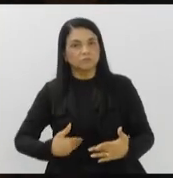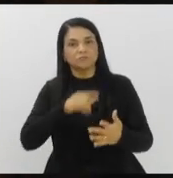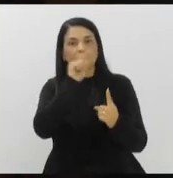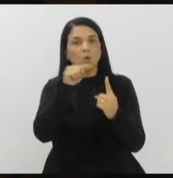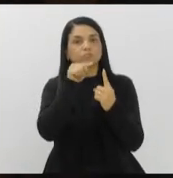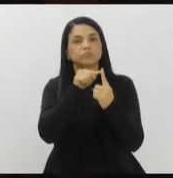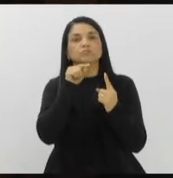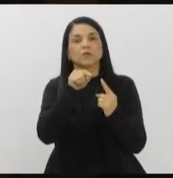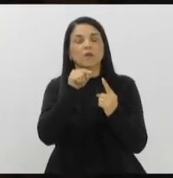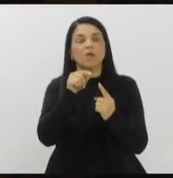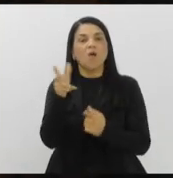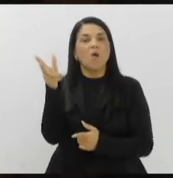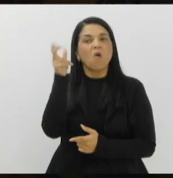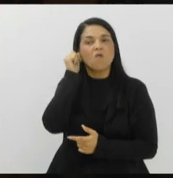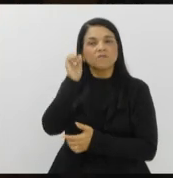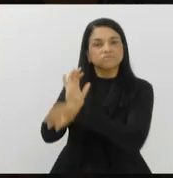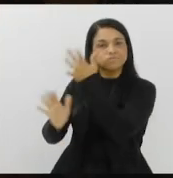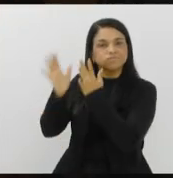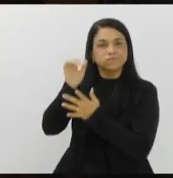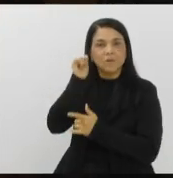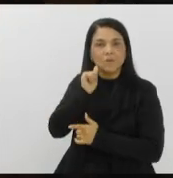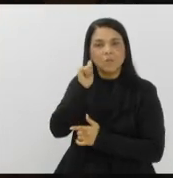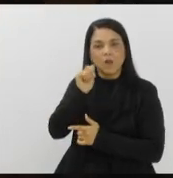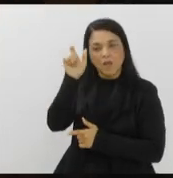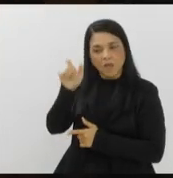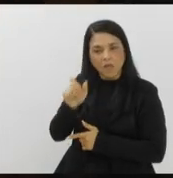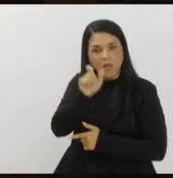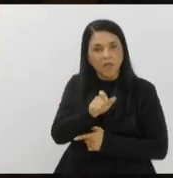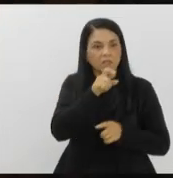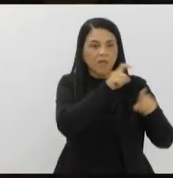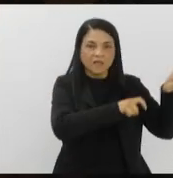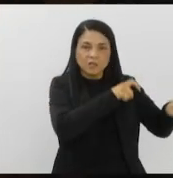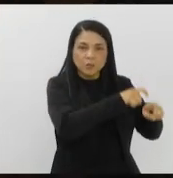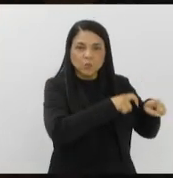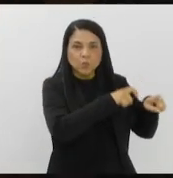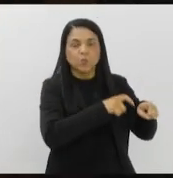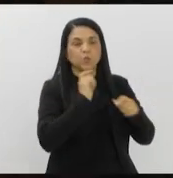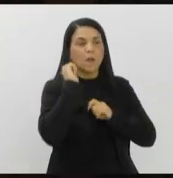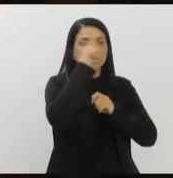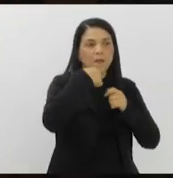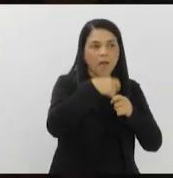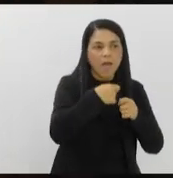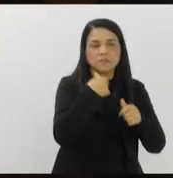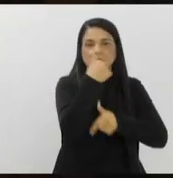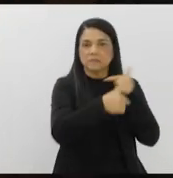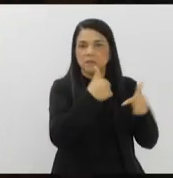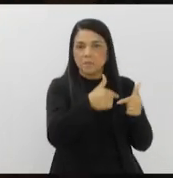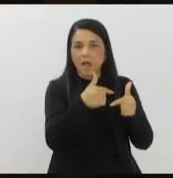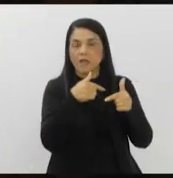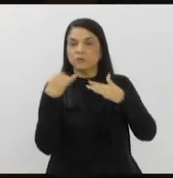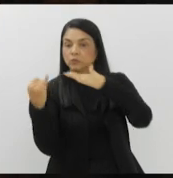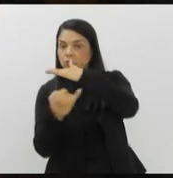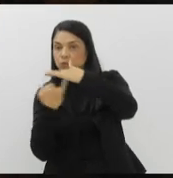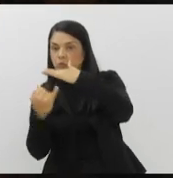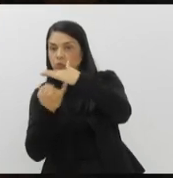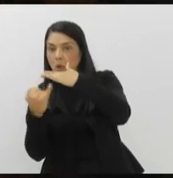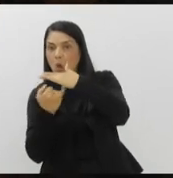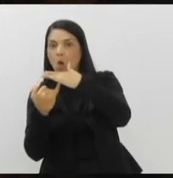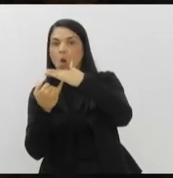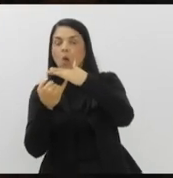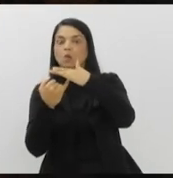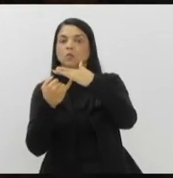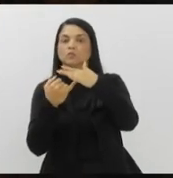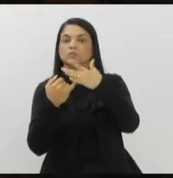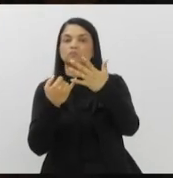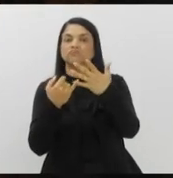essas mulheres que estão na agricultura, que estão na pesca, que estão nos órgãos de fomento à agricultura,